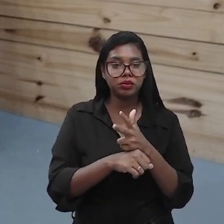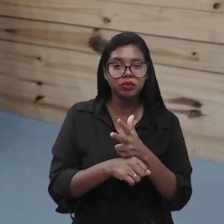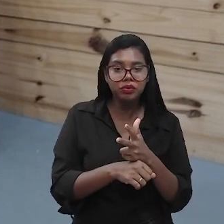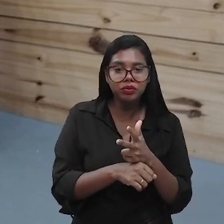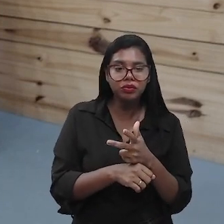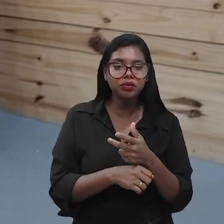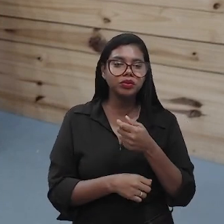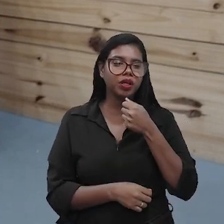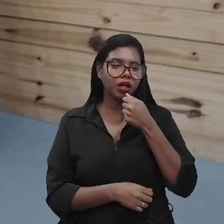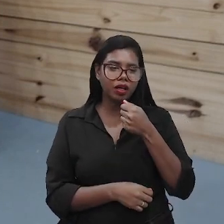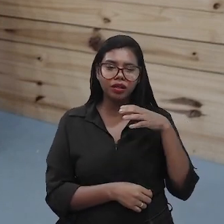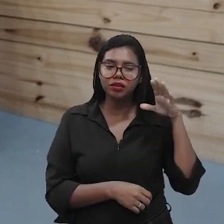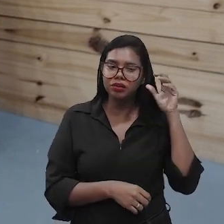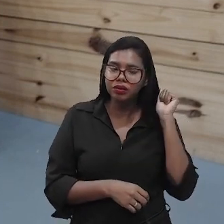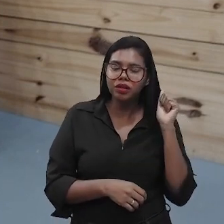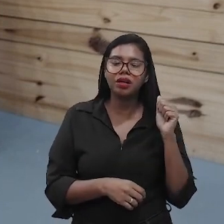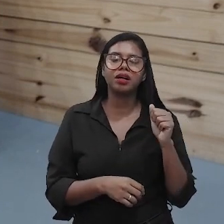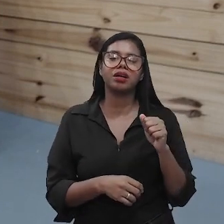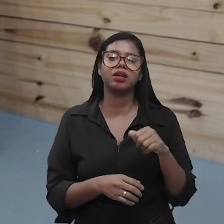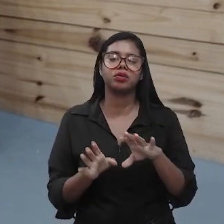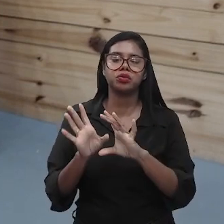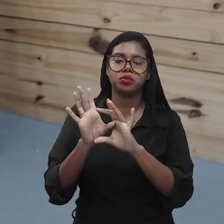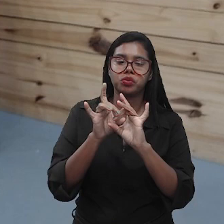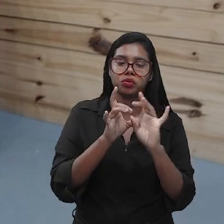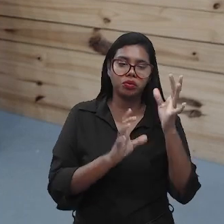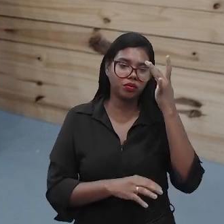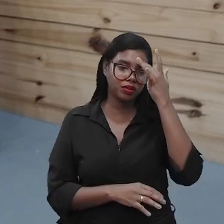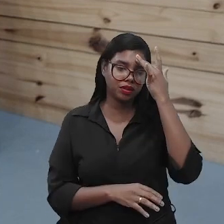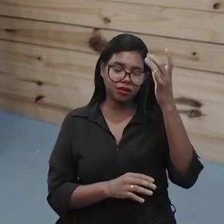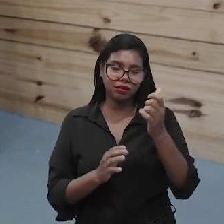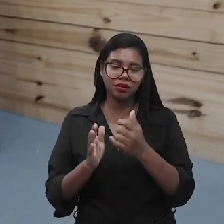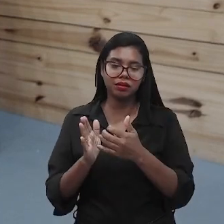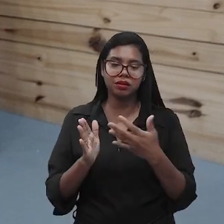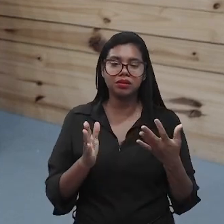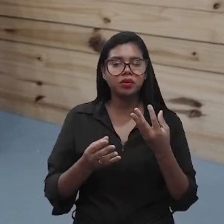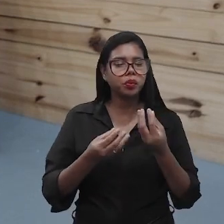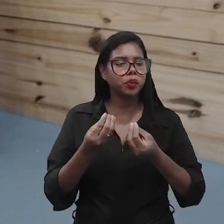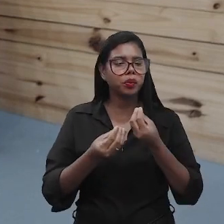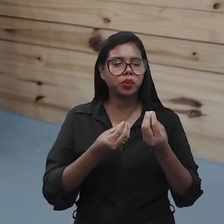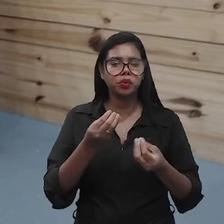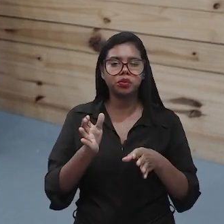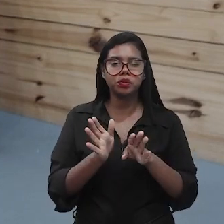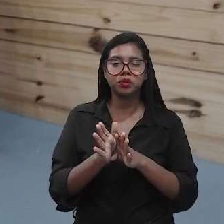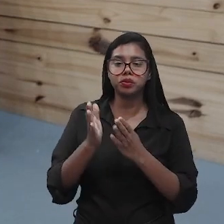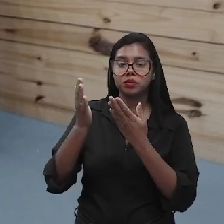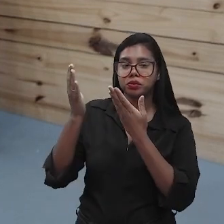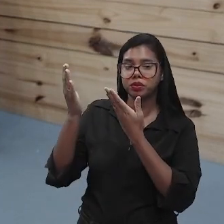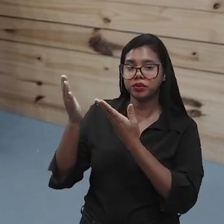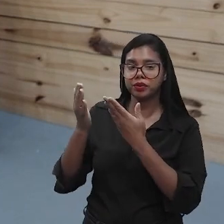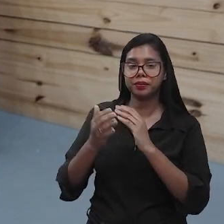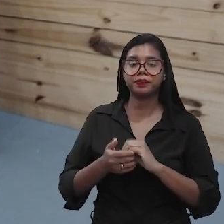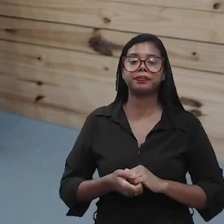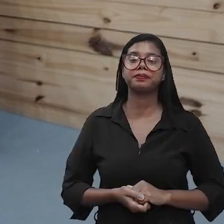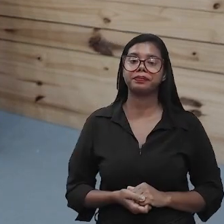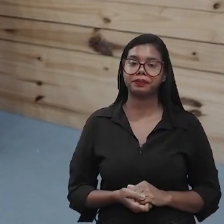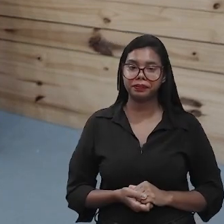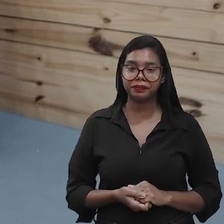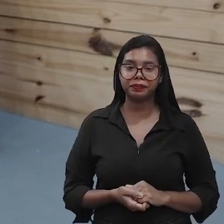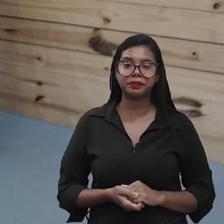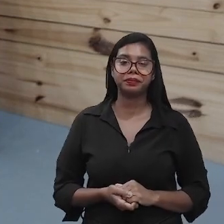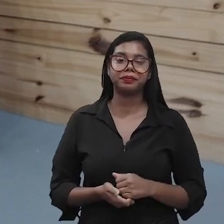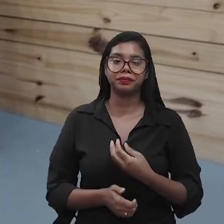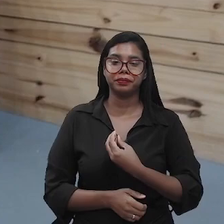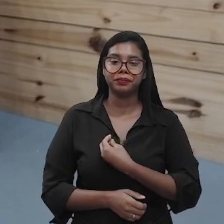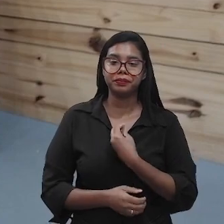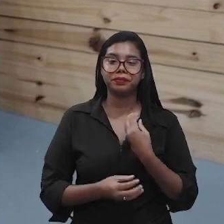conteúdos com ferramentas que facilitaram esse processo. Como é que isso chegou para você? Aconteceu para você de forma resumida? E aí, alguma dica para o